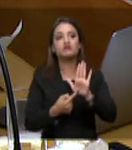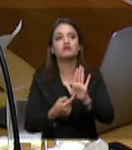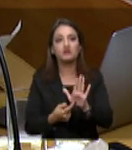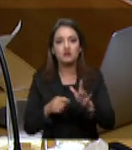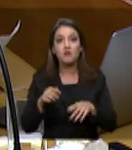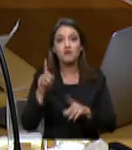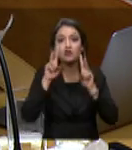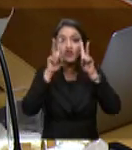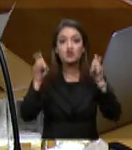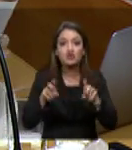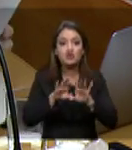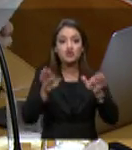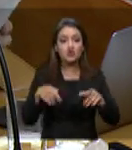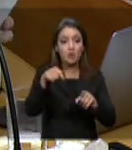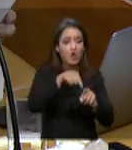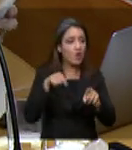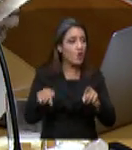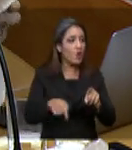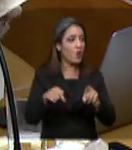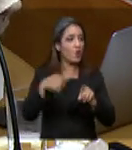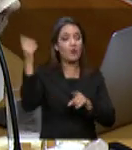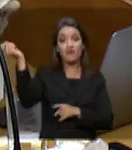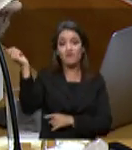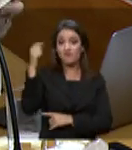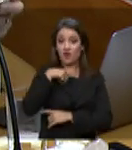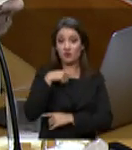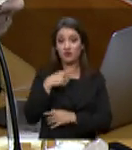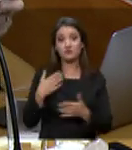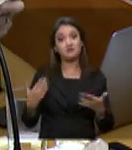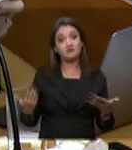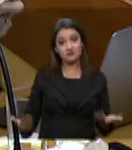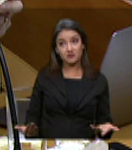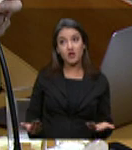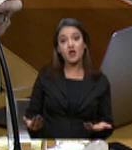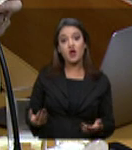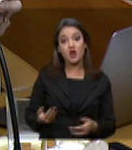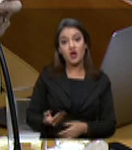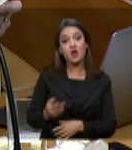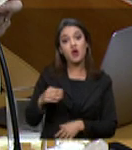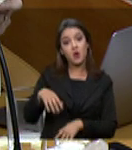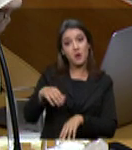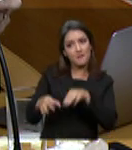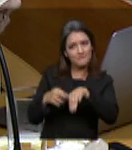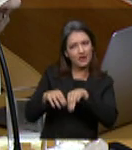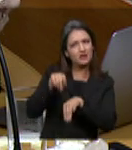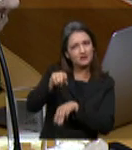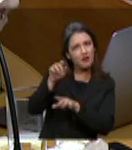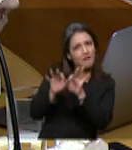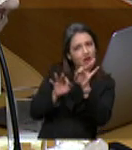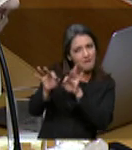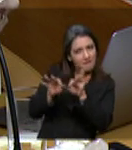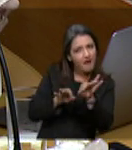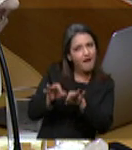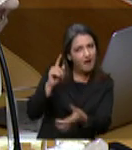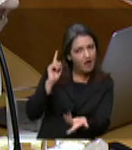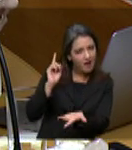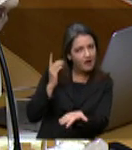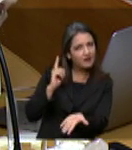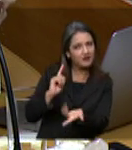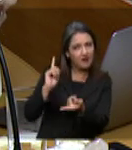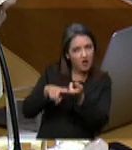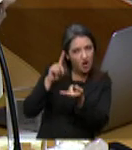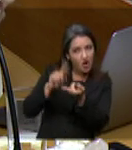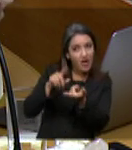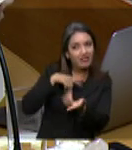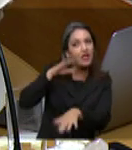vocês sobre a fraude nas urnas e pulando tu te prepara Fulano existe um tempo para